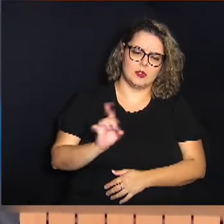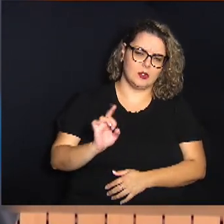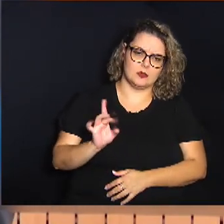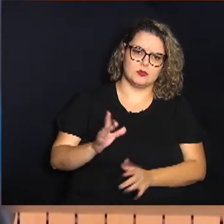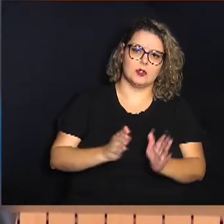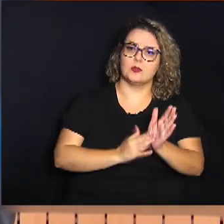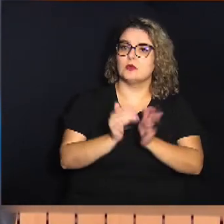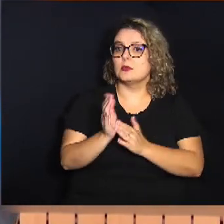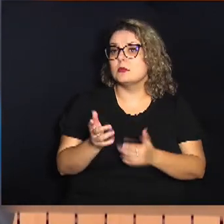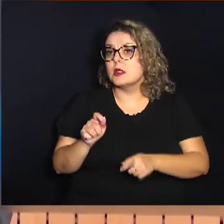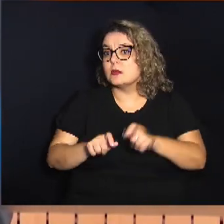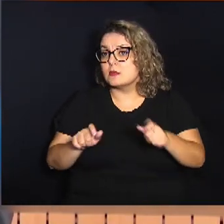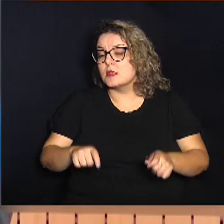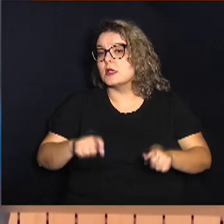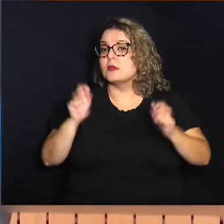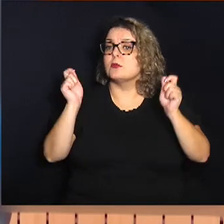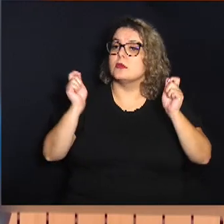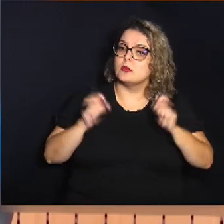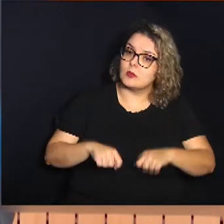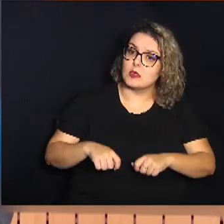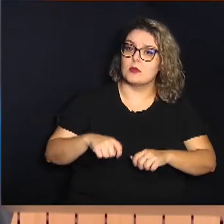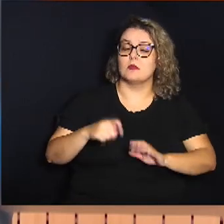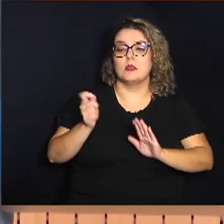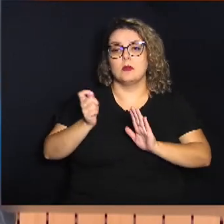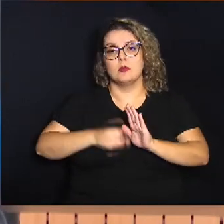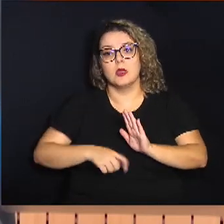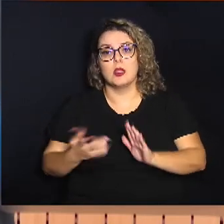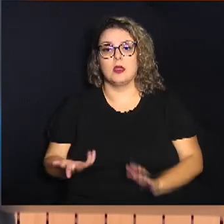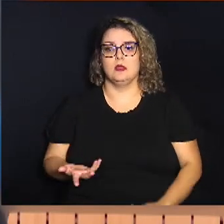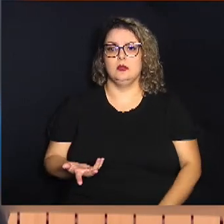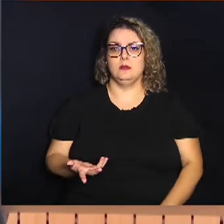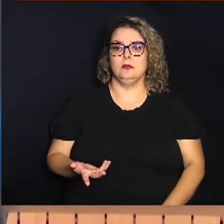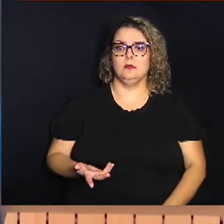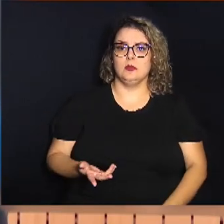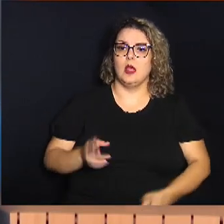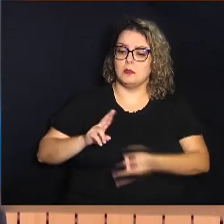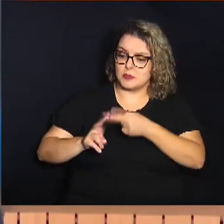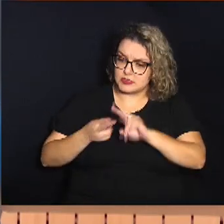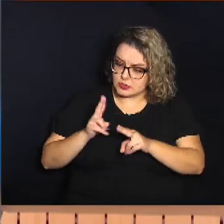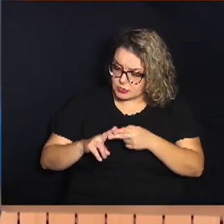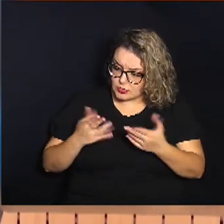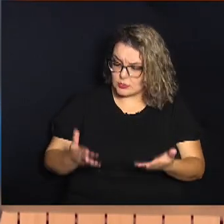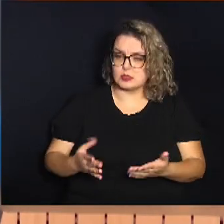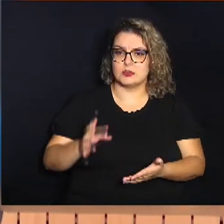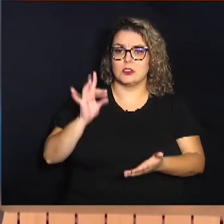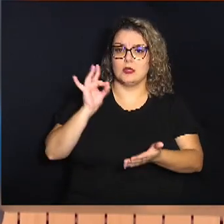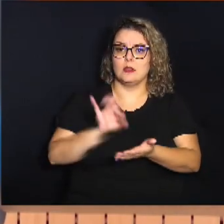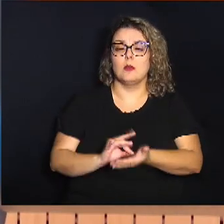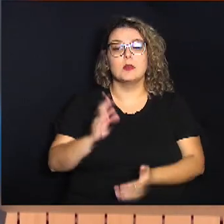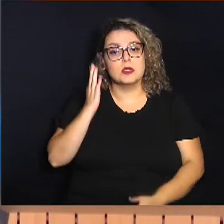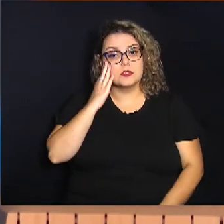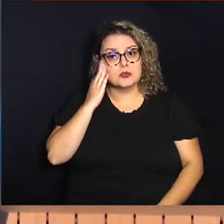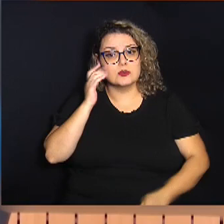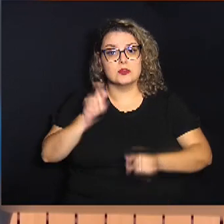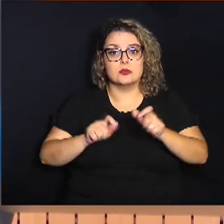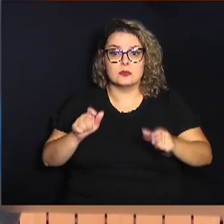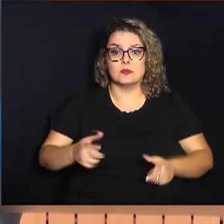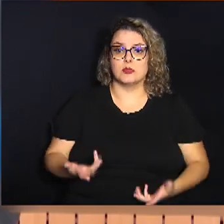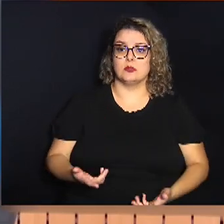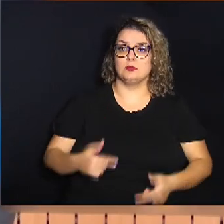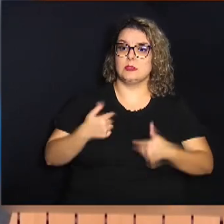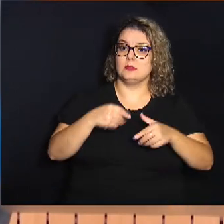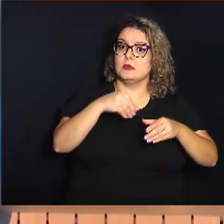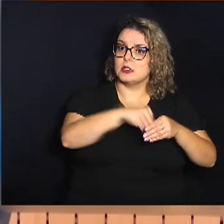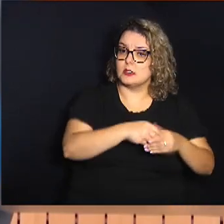gente precisa ter pessoas capacitadas, competentes, pessoas que realmente entendem a necessidade das pessoas para trabalharem lá.